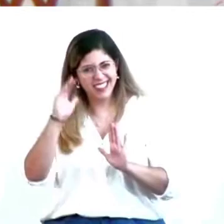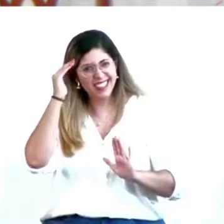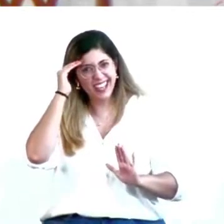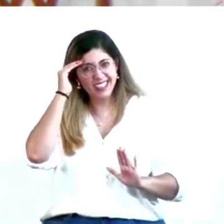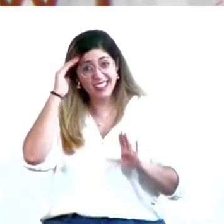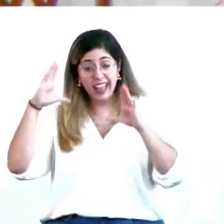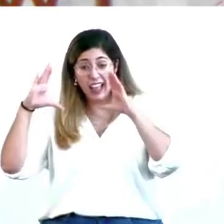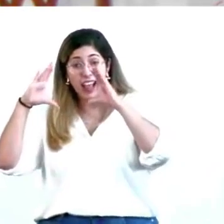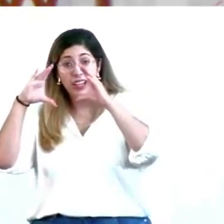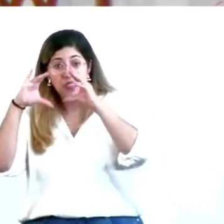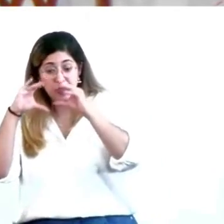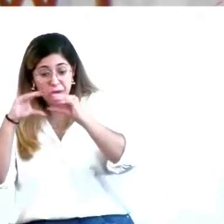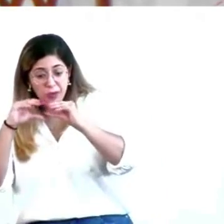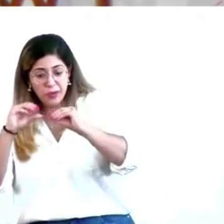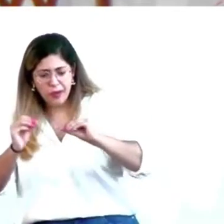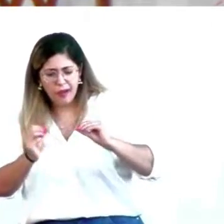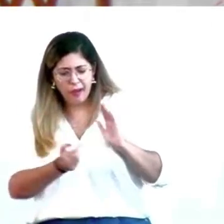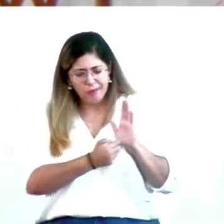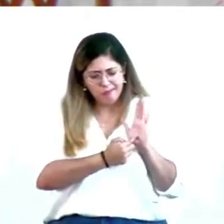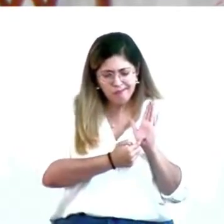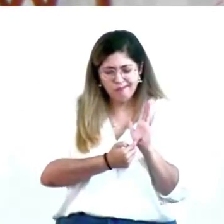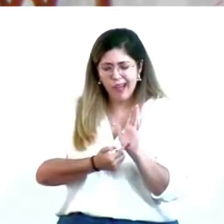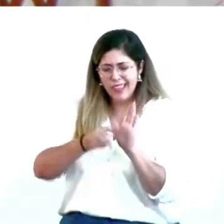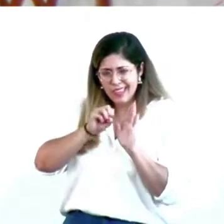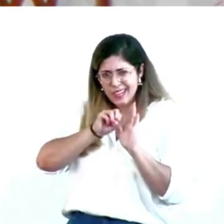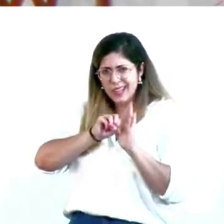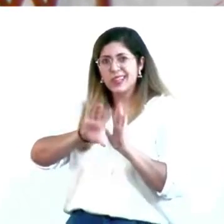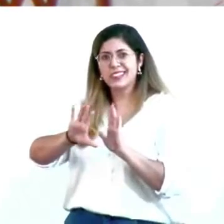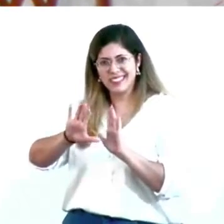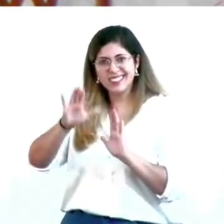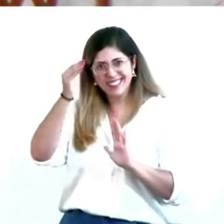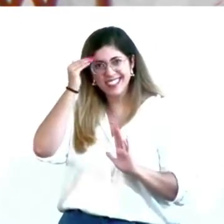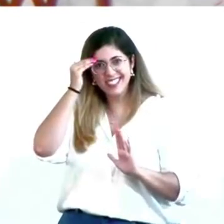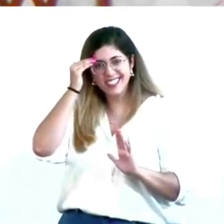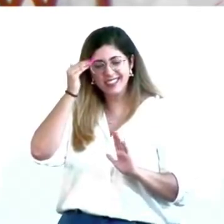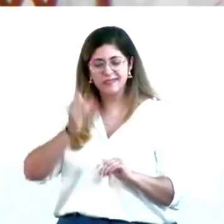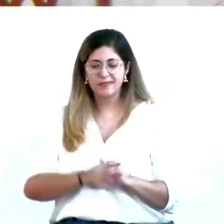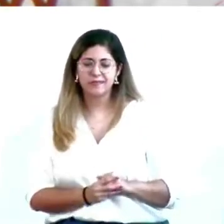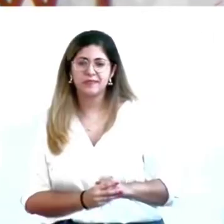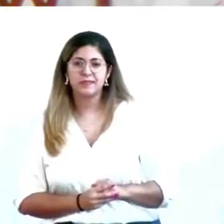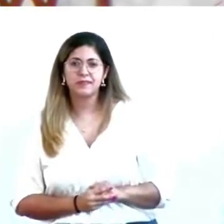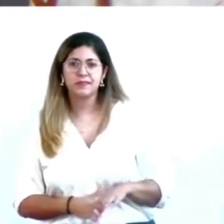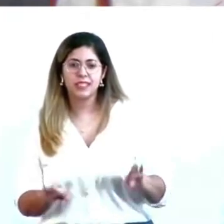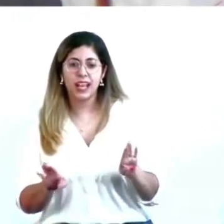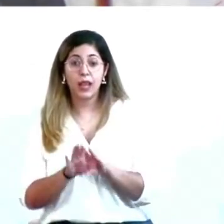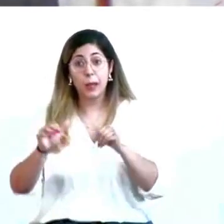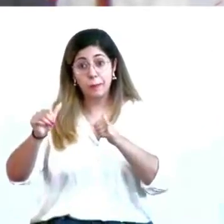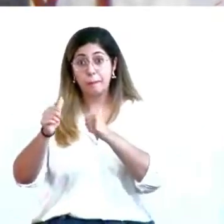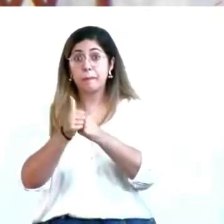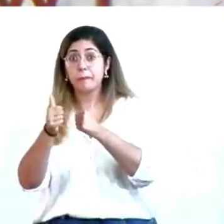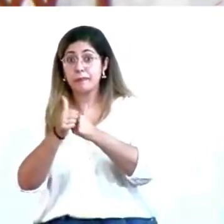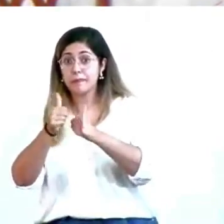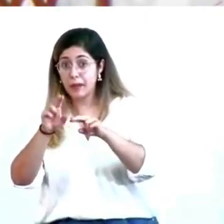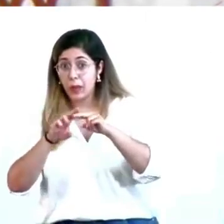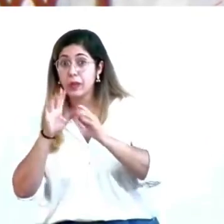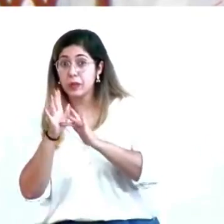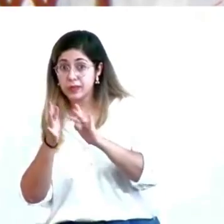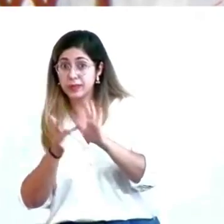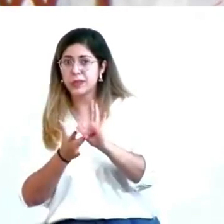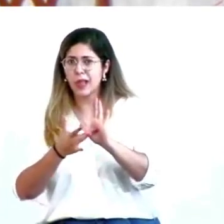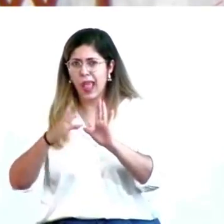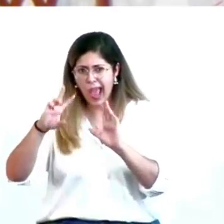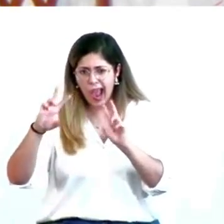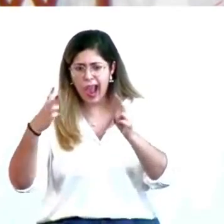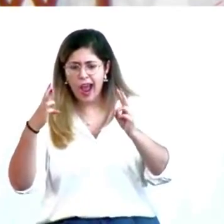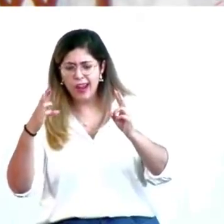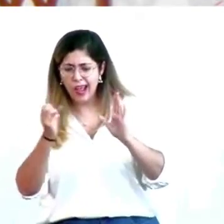a levá-los para longe de Deus, mas a luz para aproximá-los de Deus. Então olhem para mim,